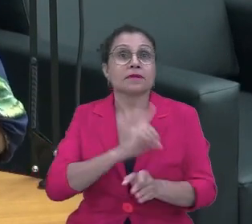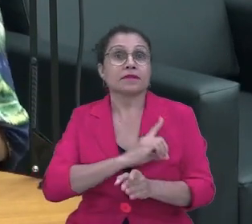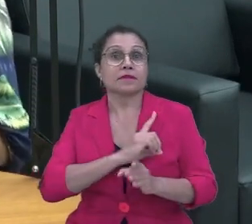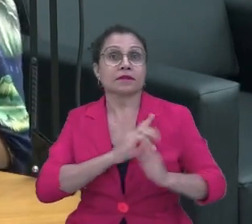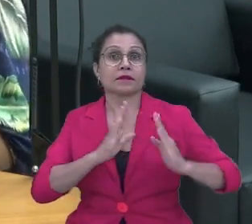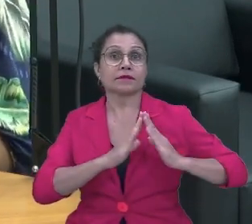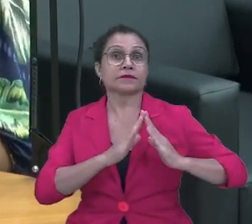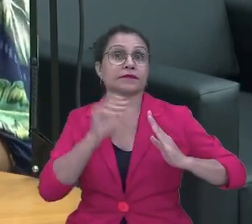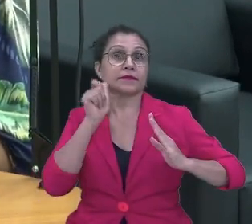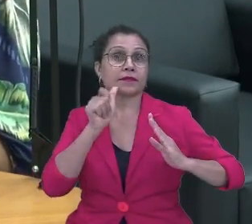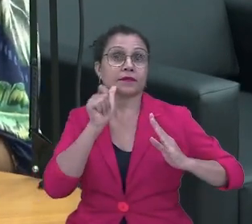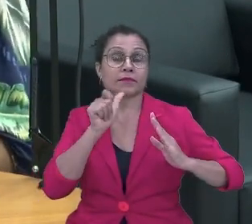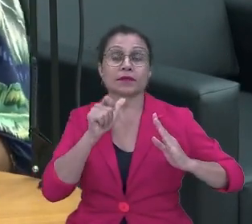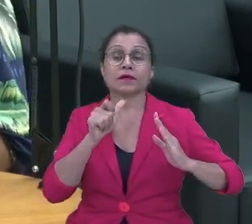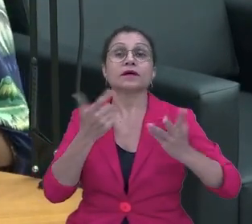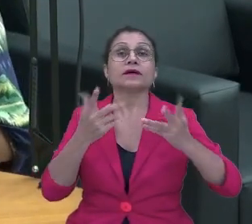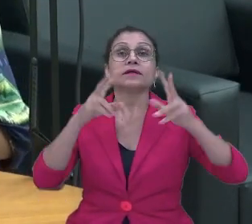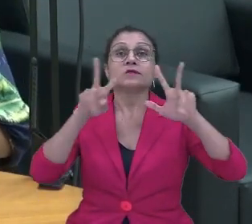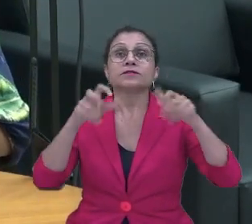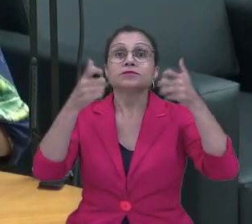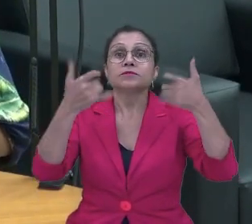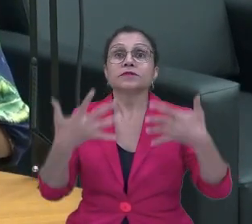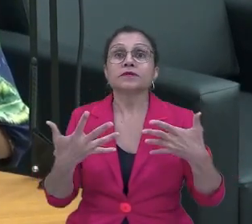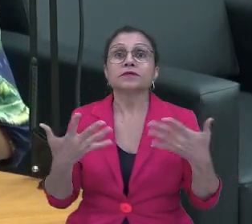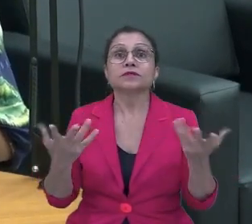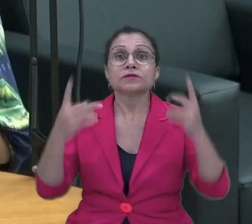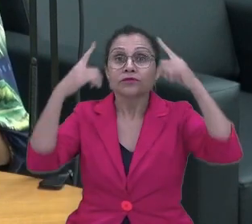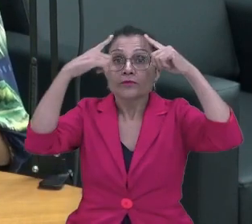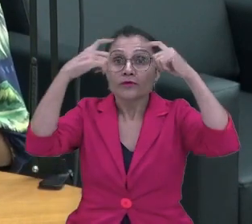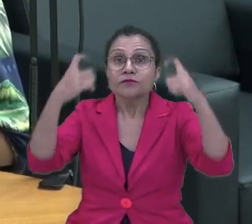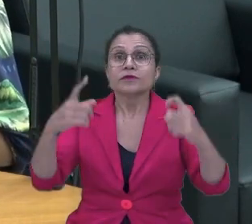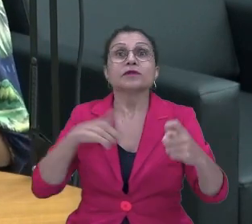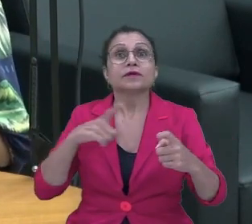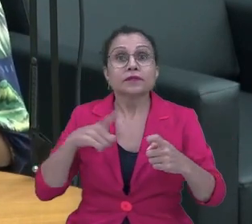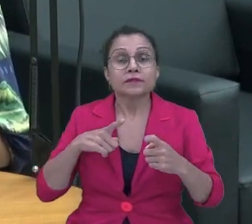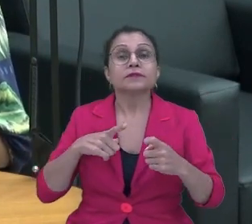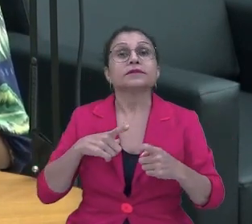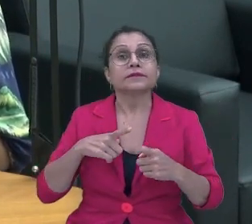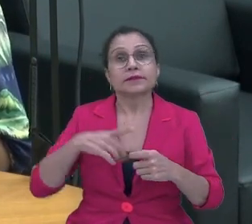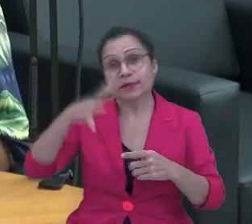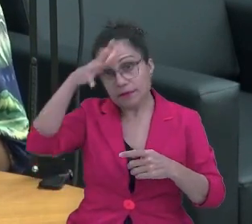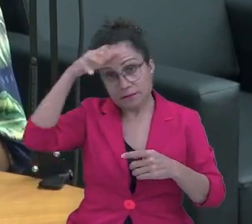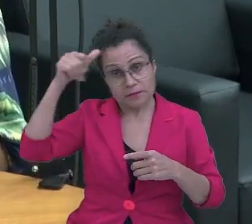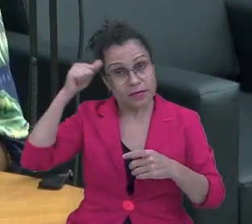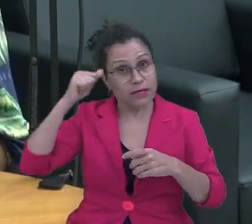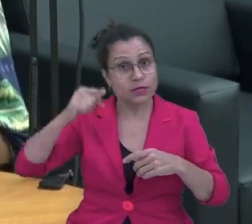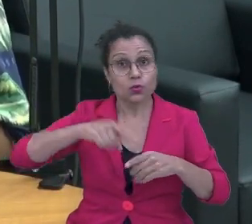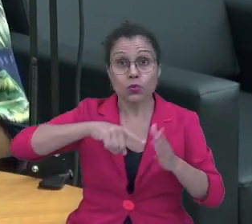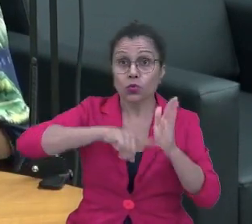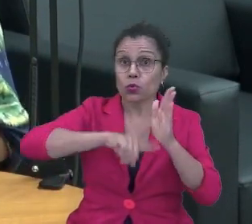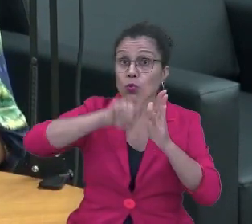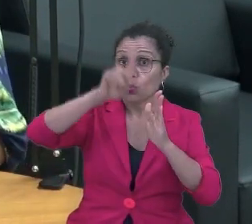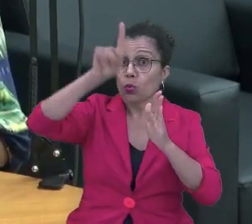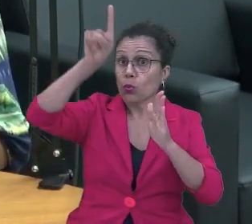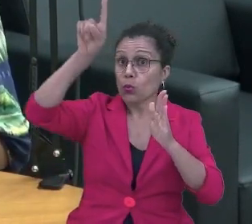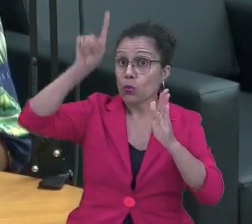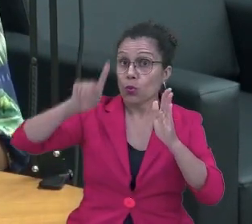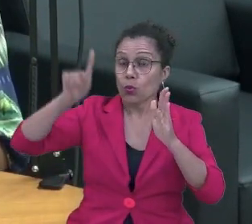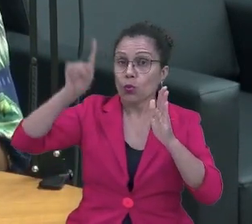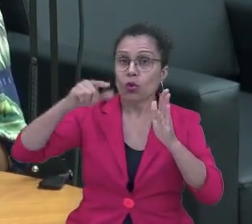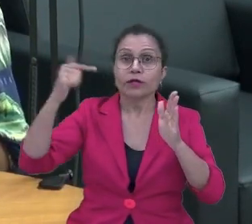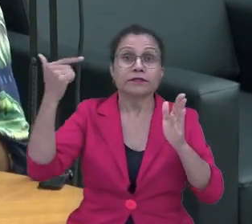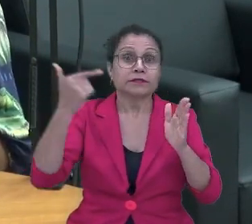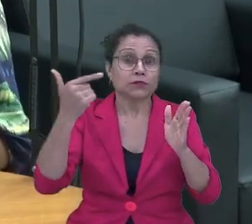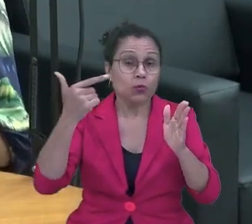mulher. E nós estamos falando de uma violência que hoje ainda está em Mato Grosso com altíssimo índice entre o primeiro e o segundo lugar